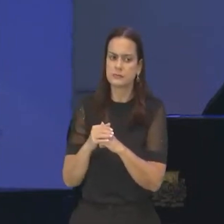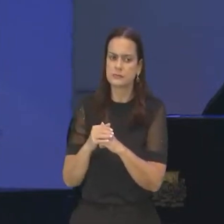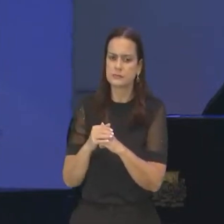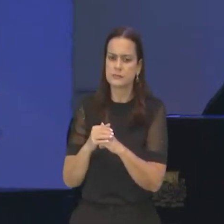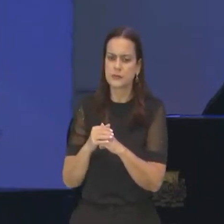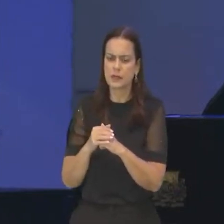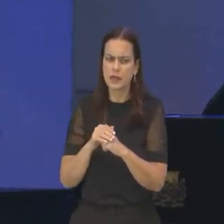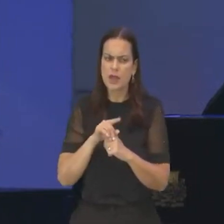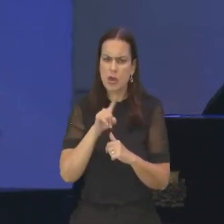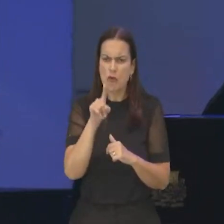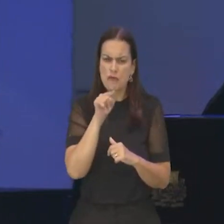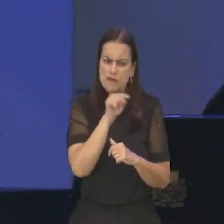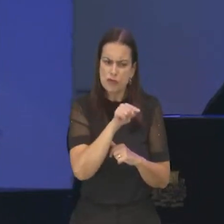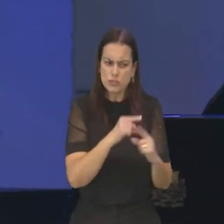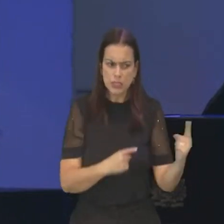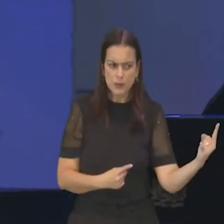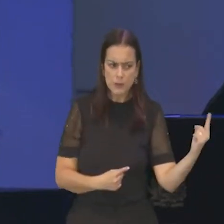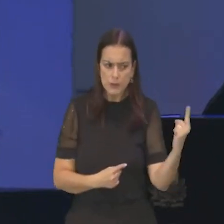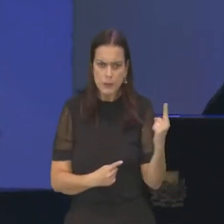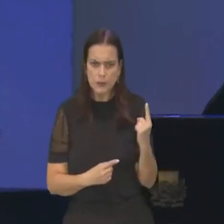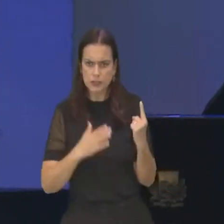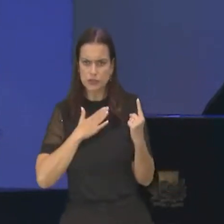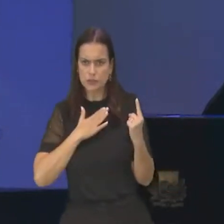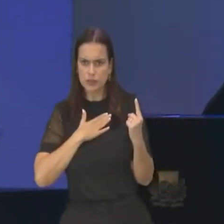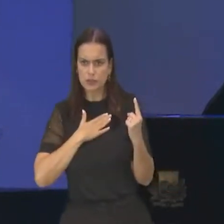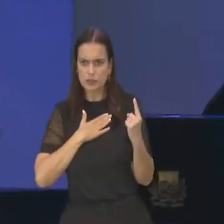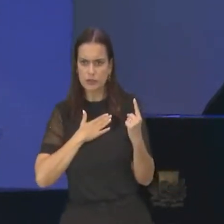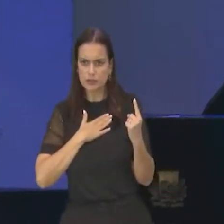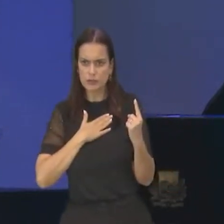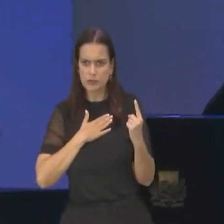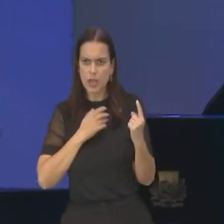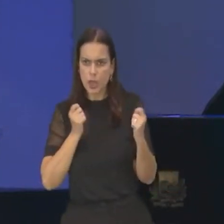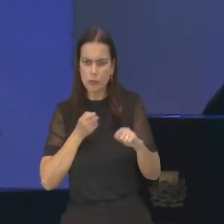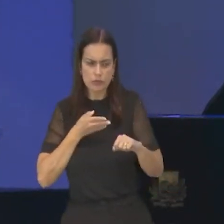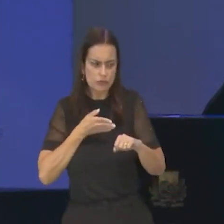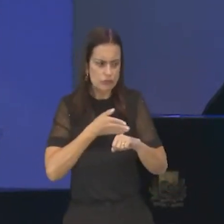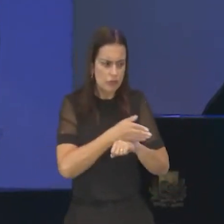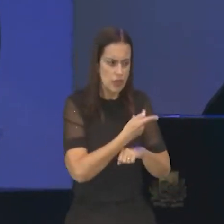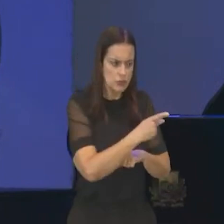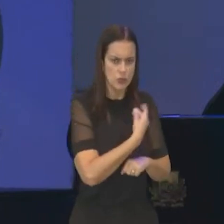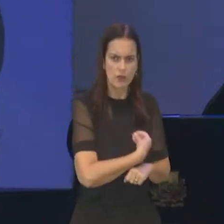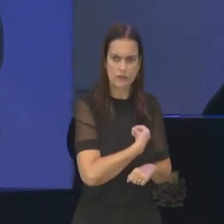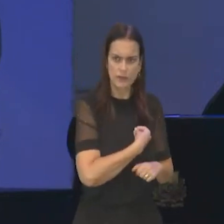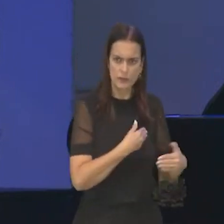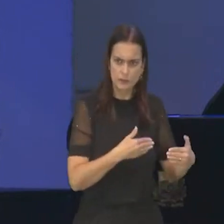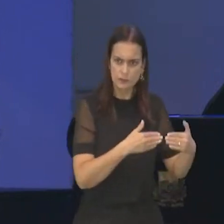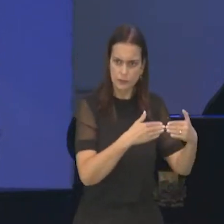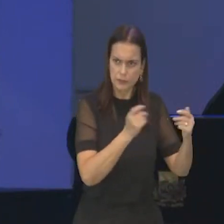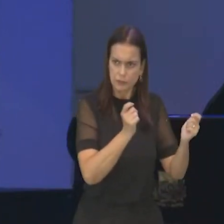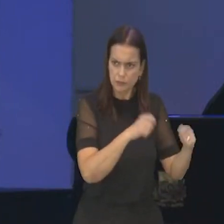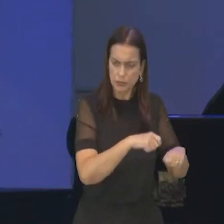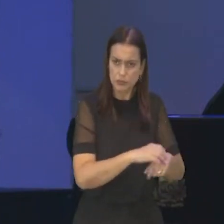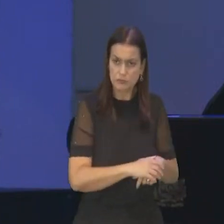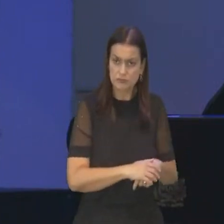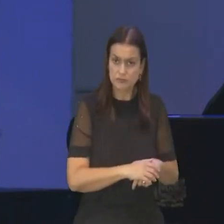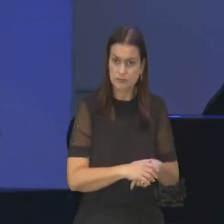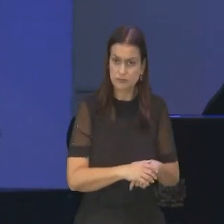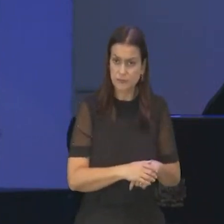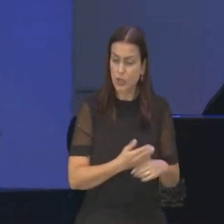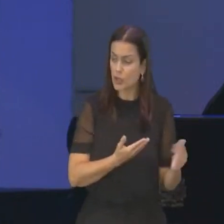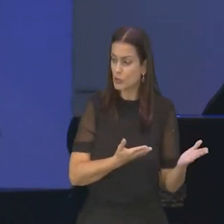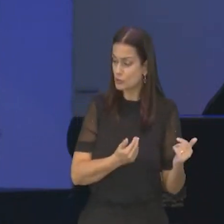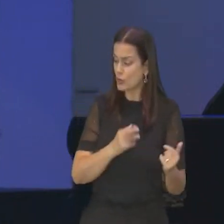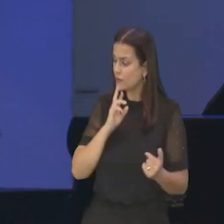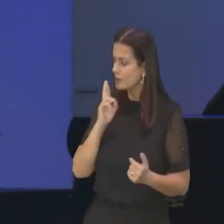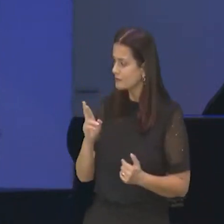você se aproximaria de mim? Você me daria acesso à sua vida? E ele me respondeu assim: